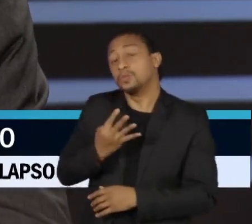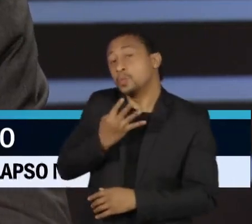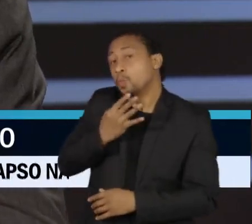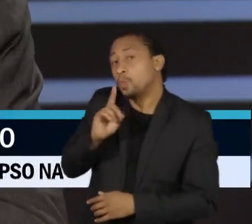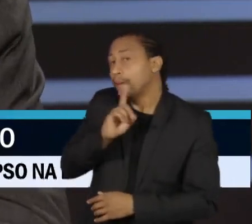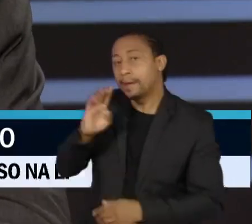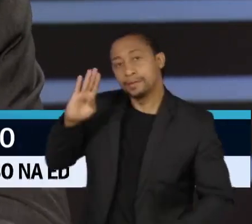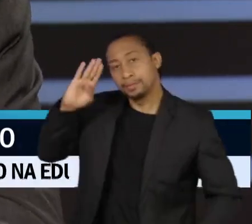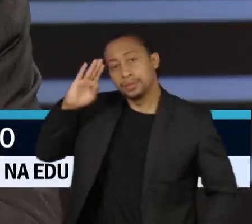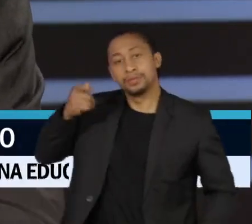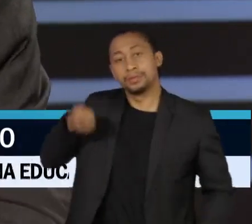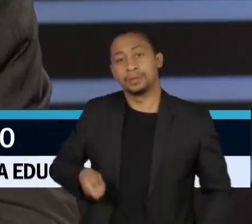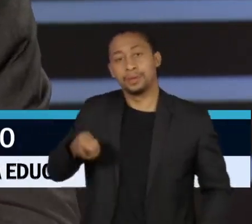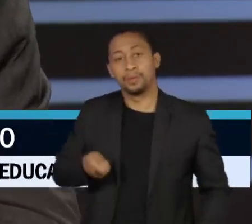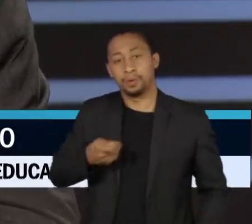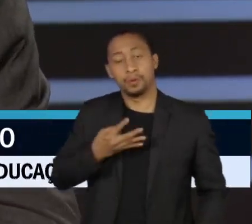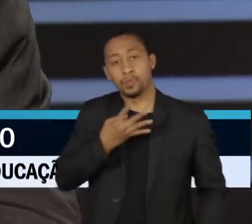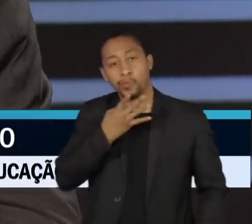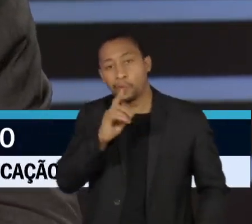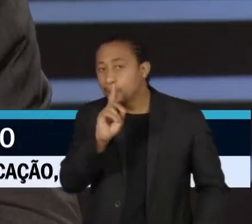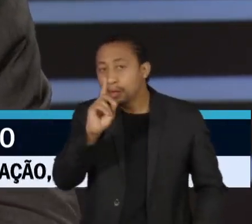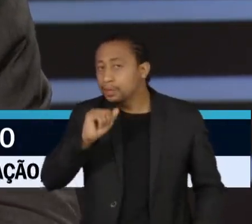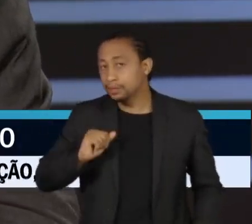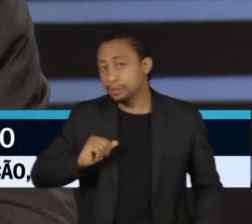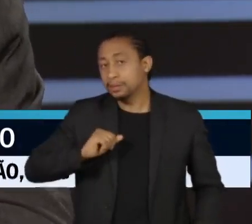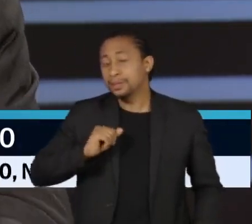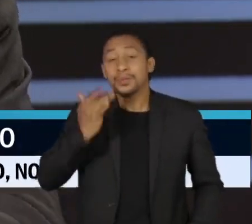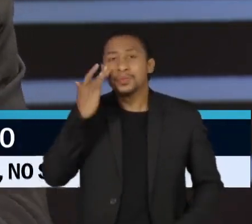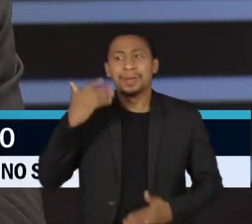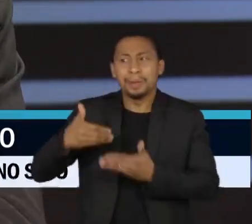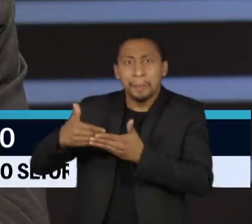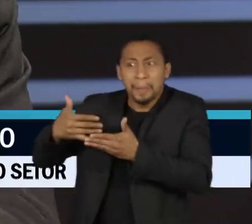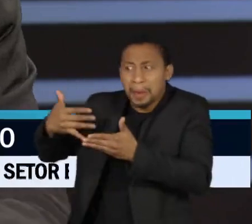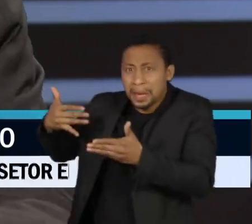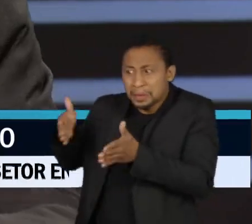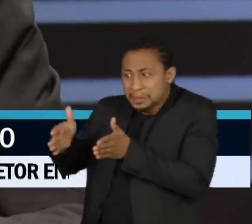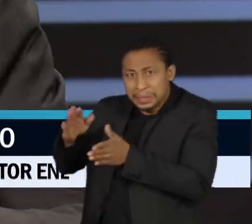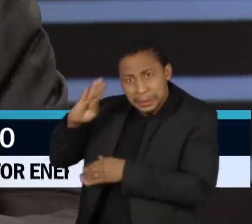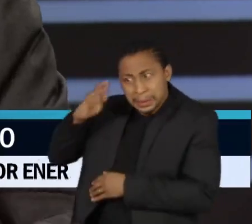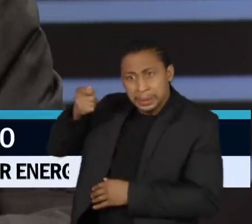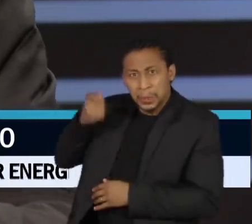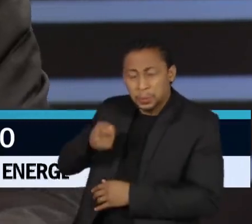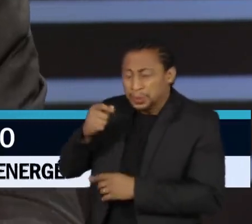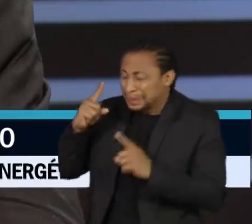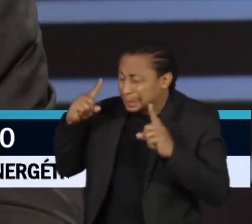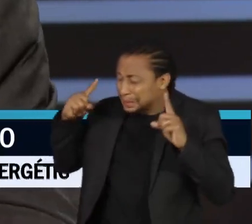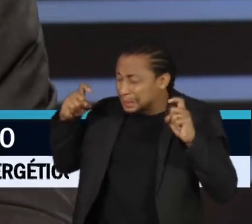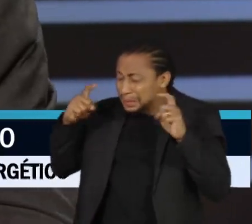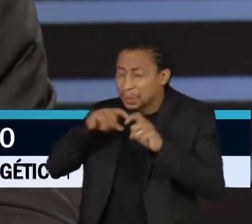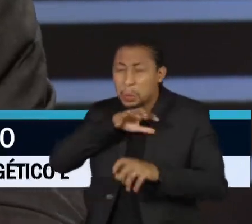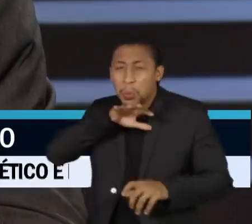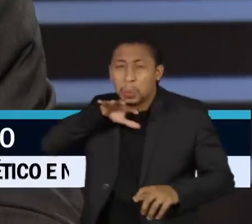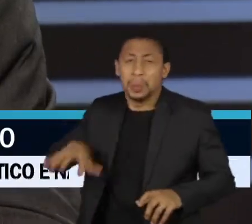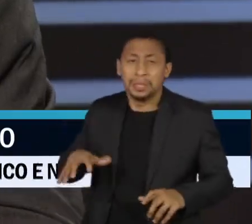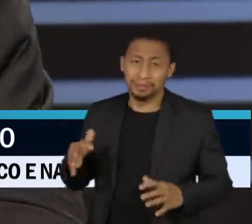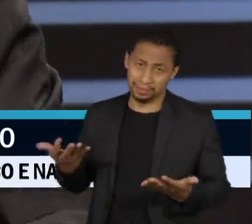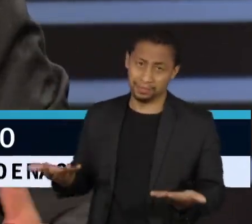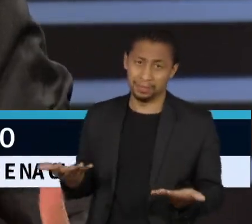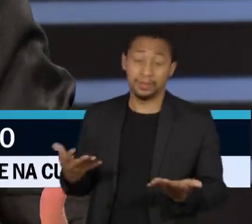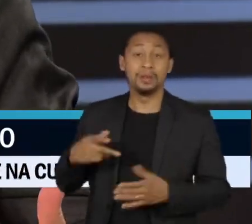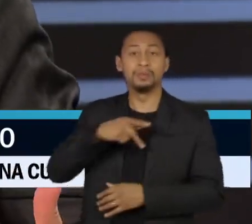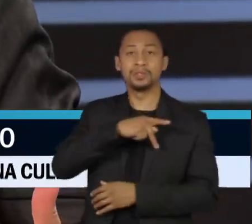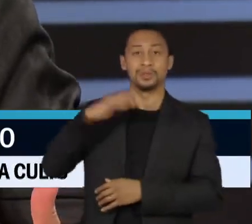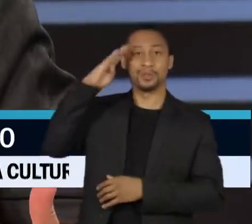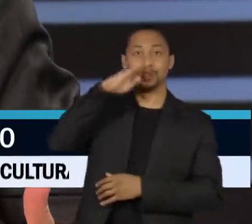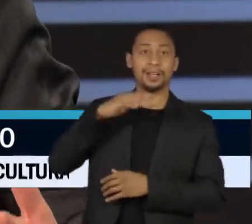militar, não sabe como era horrível aquilo. E Bolsonaro, se apoiando no esquecimento, ele